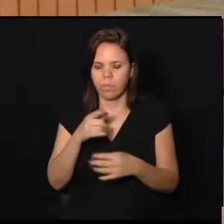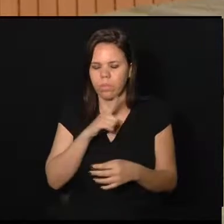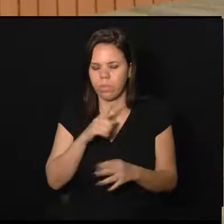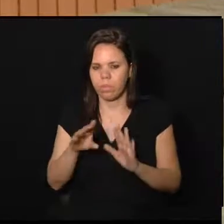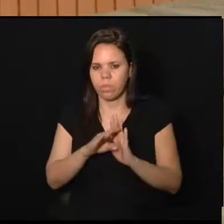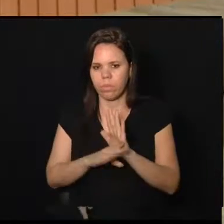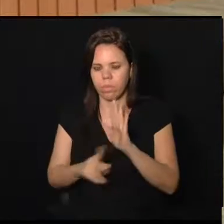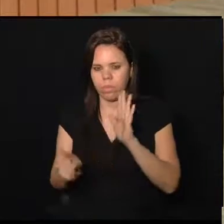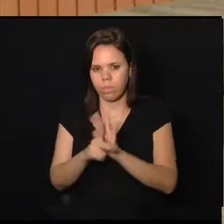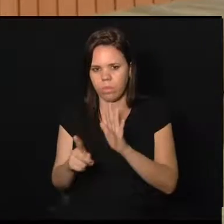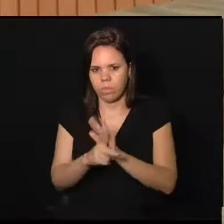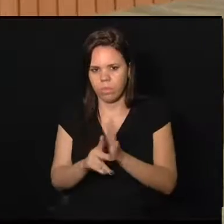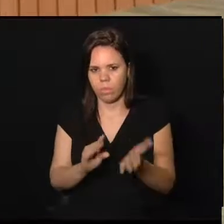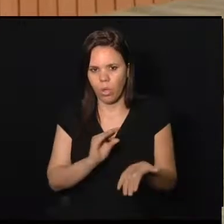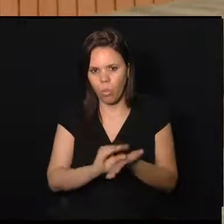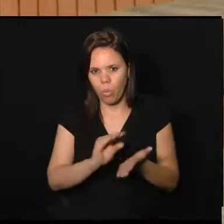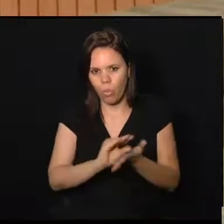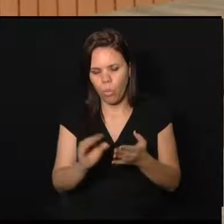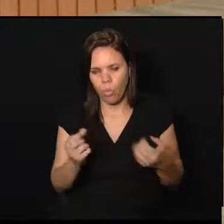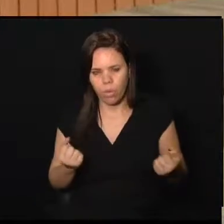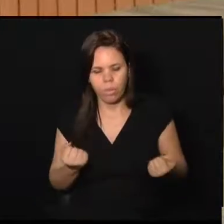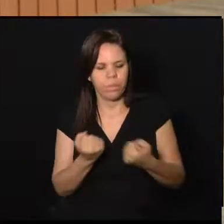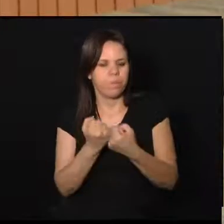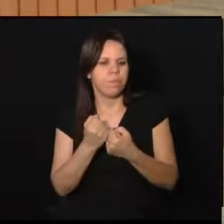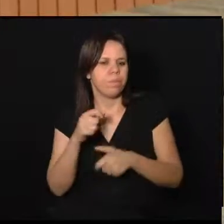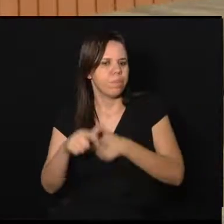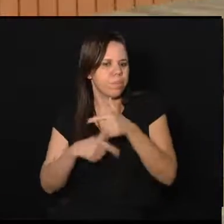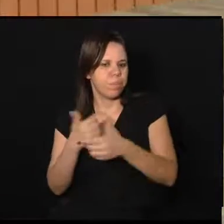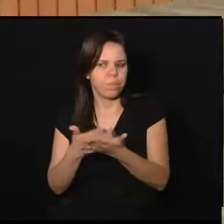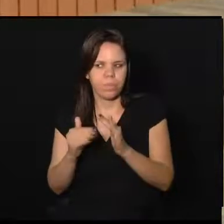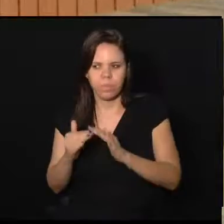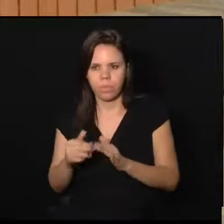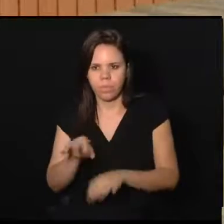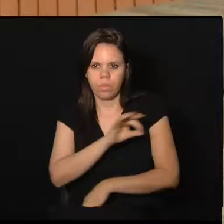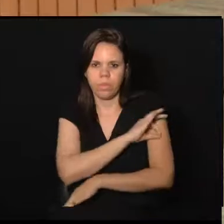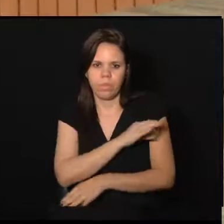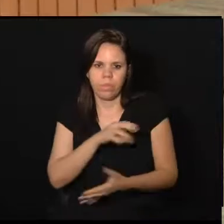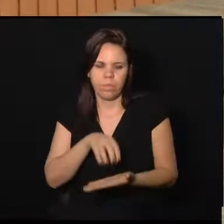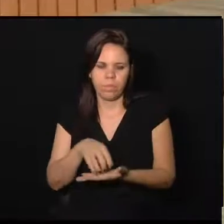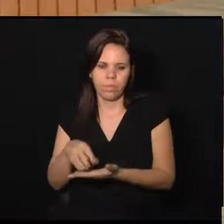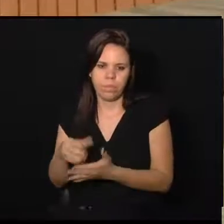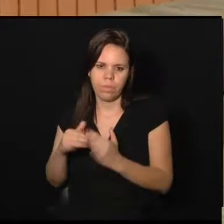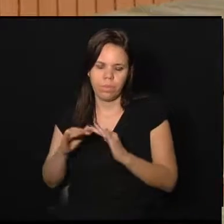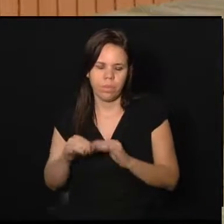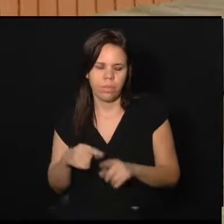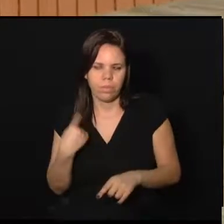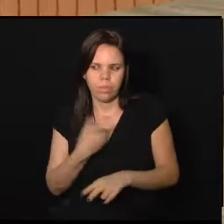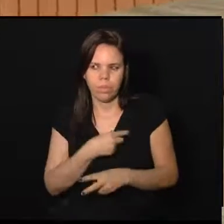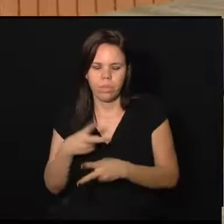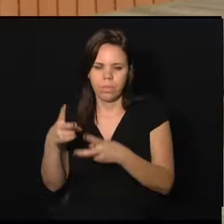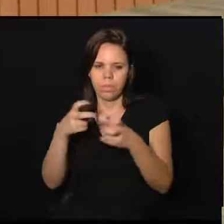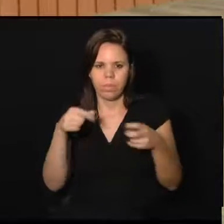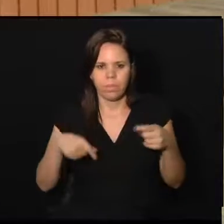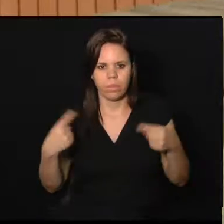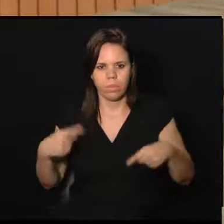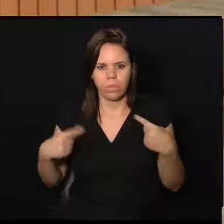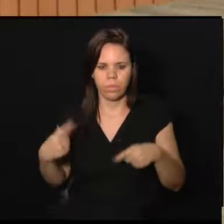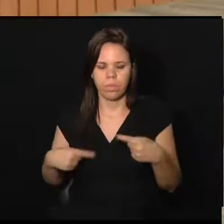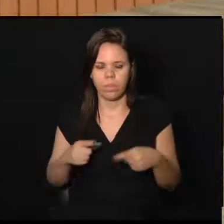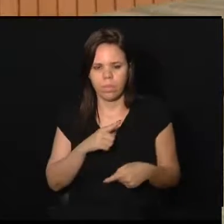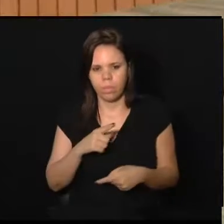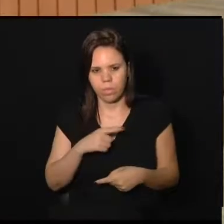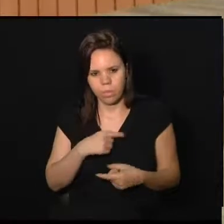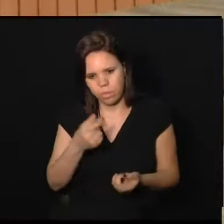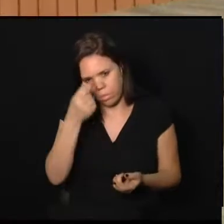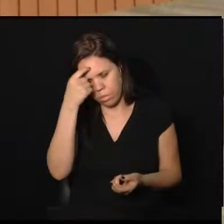para financiar essas atividades nas escolas municipais. E o que nós observamos aqui no debate é que é um grande consenso